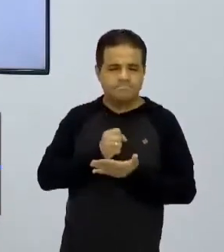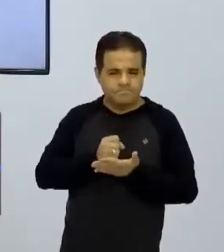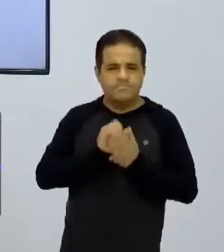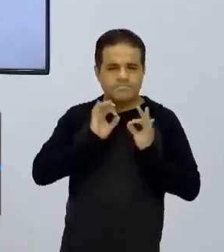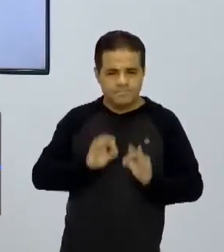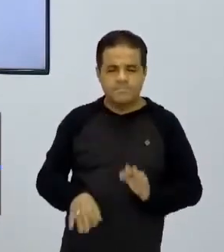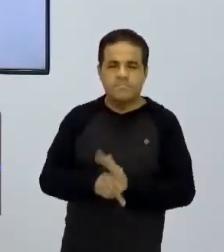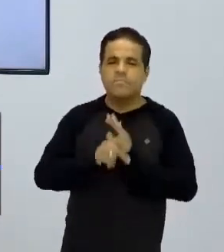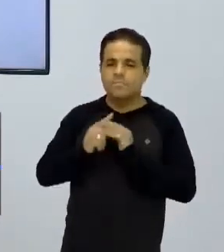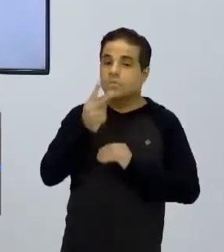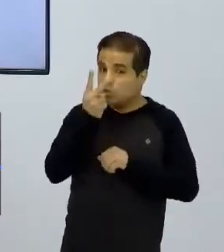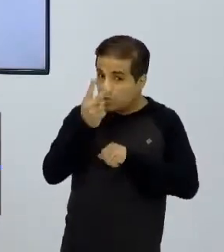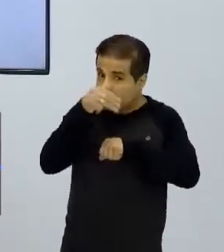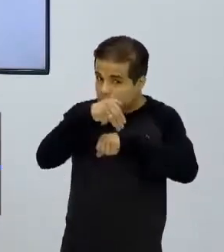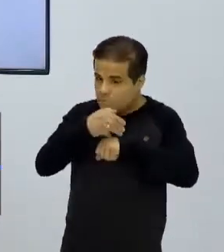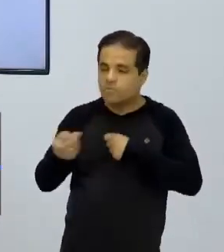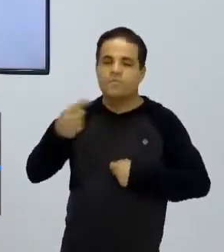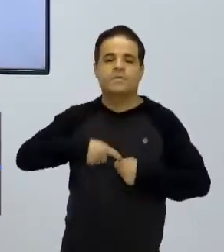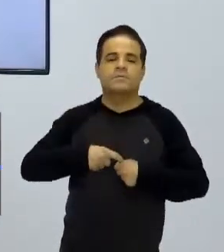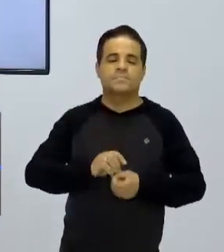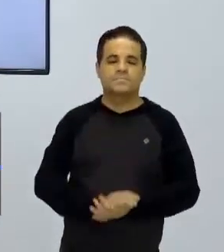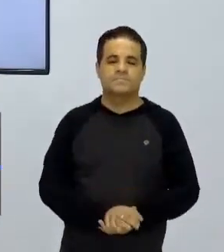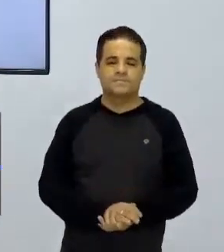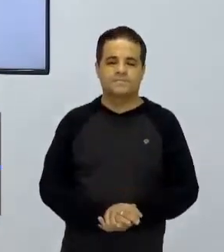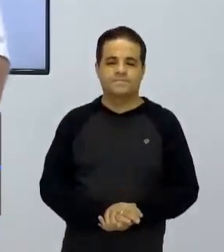tá? Legal. Então, daqui 2 minutos nós voltamos.